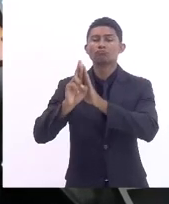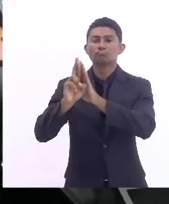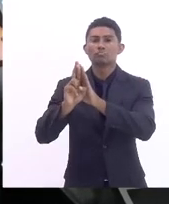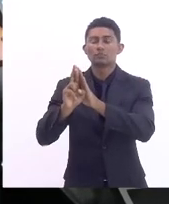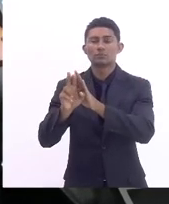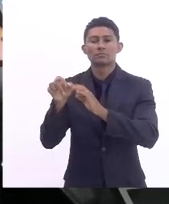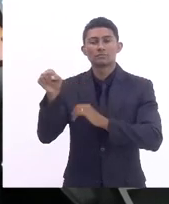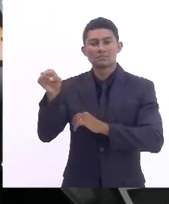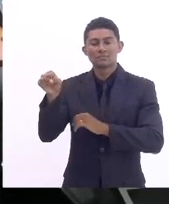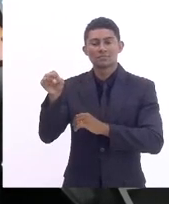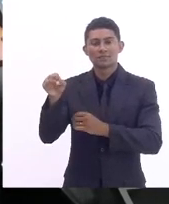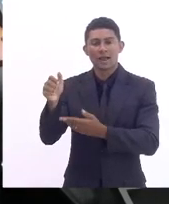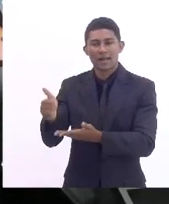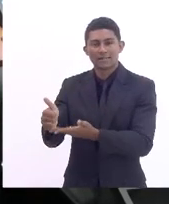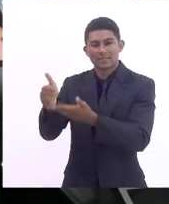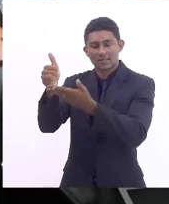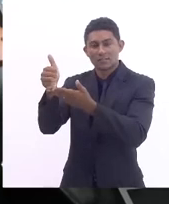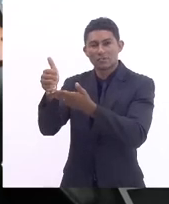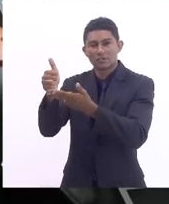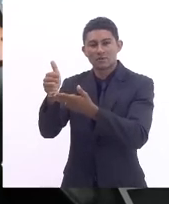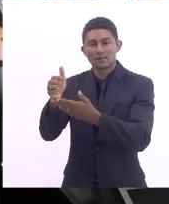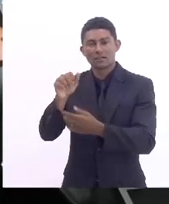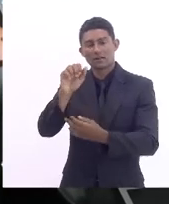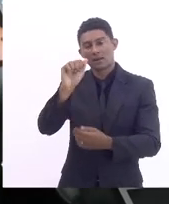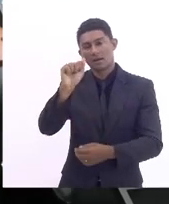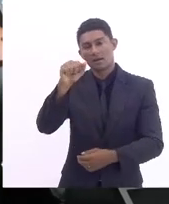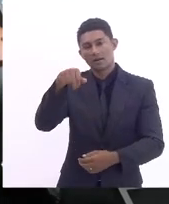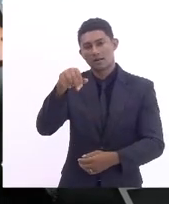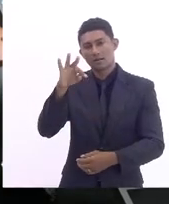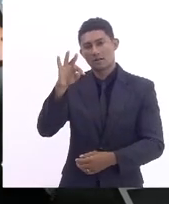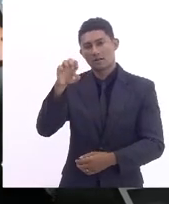a tentou Antenor de Souza Júnior